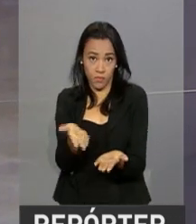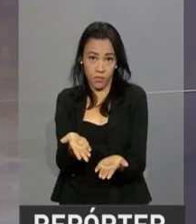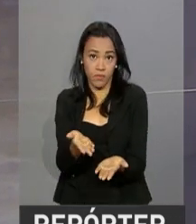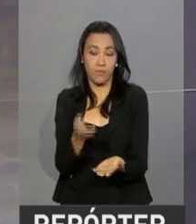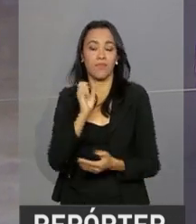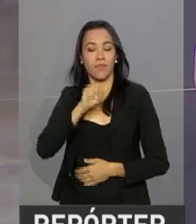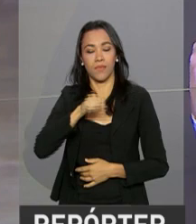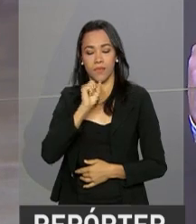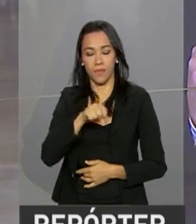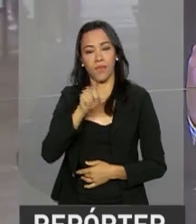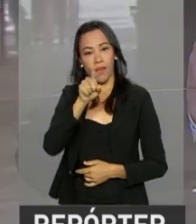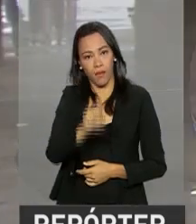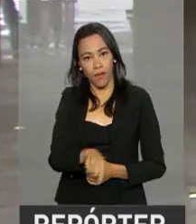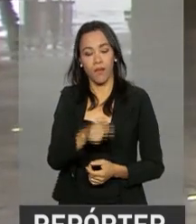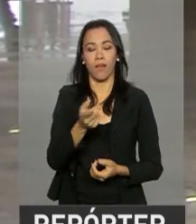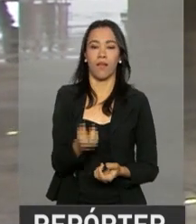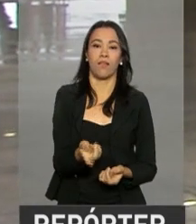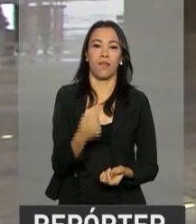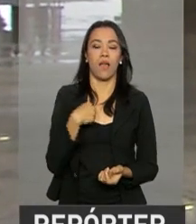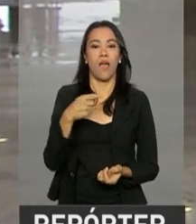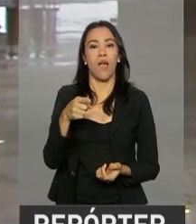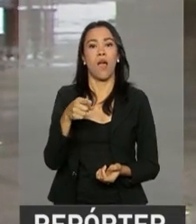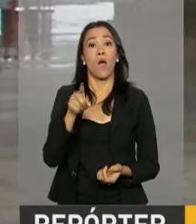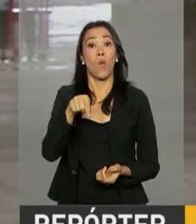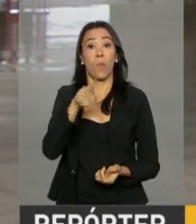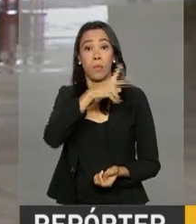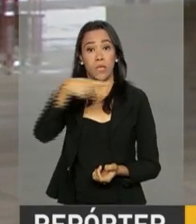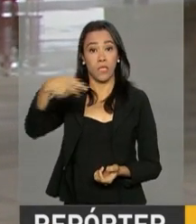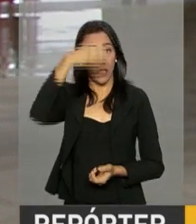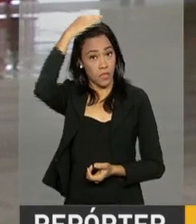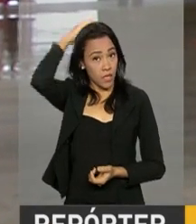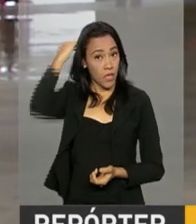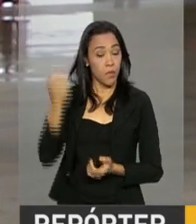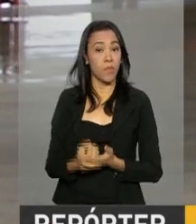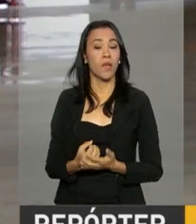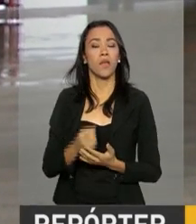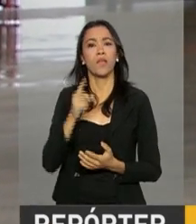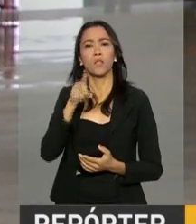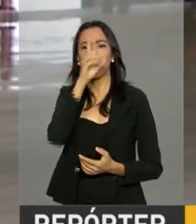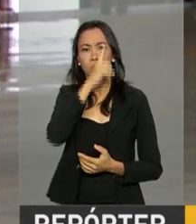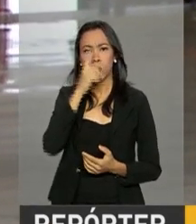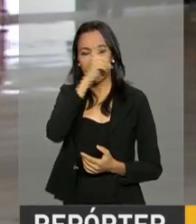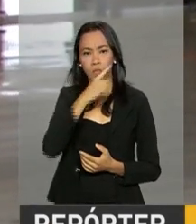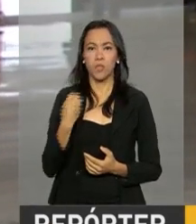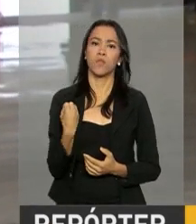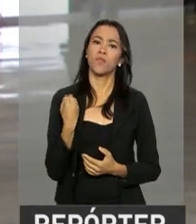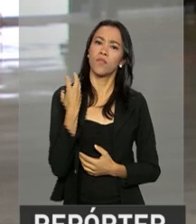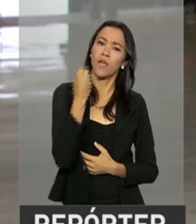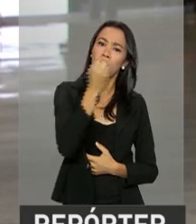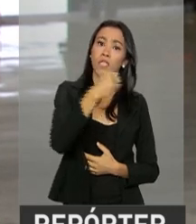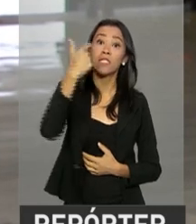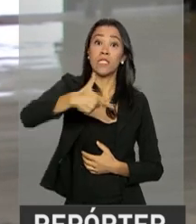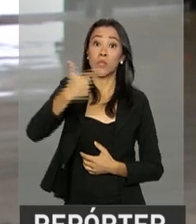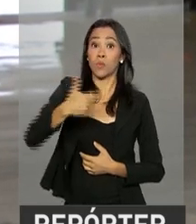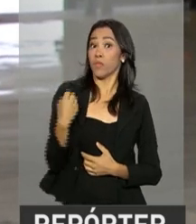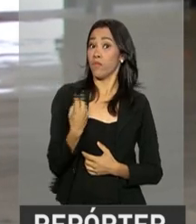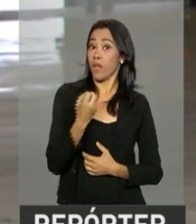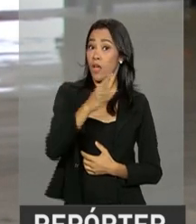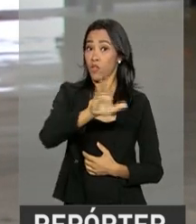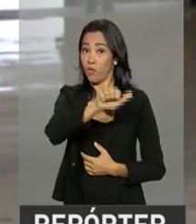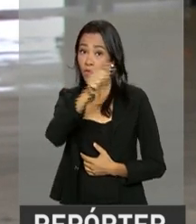exatamente Zé Luiz É sim a previsão é que o presidente Michel Temer embarque no próximo domingo paraa sua segunda viagem